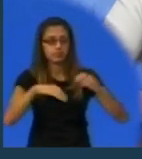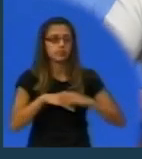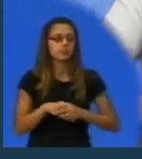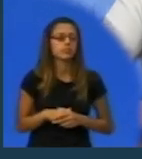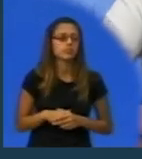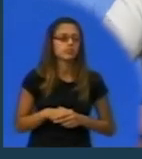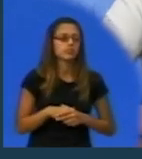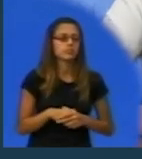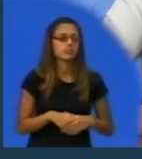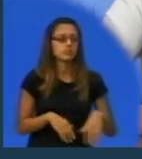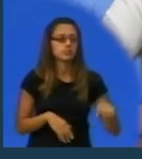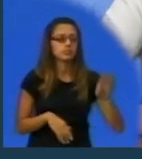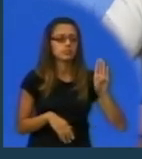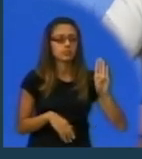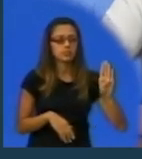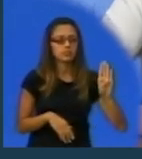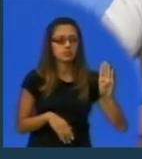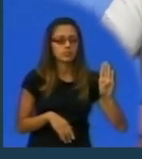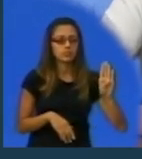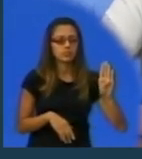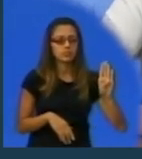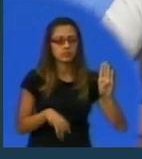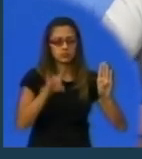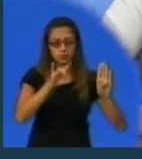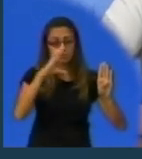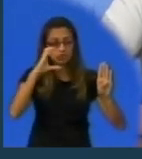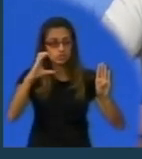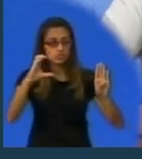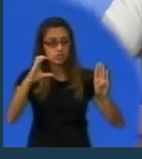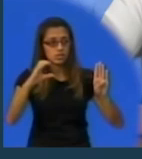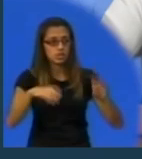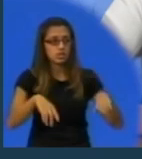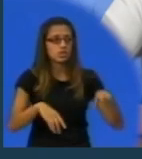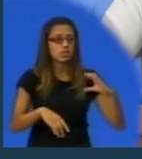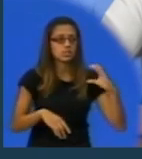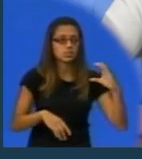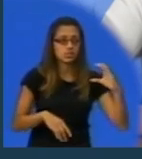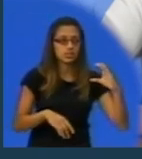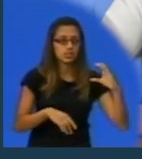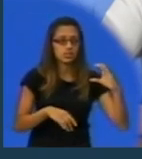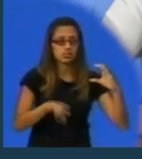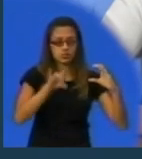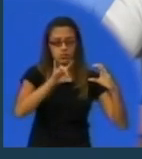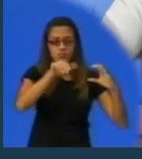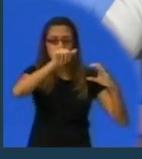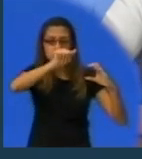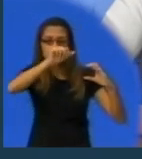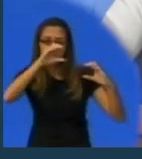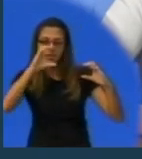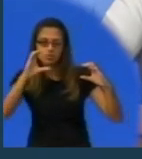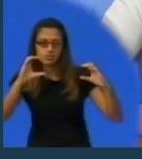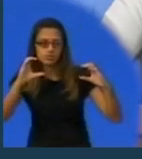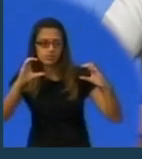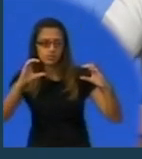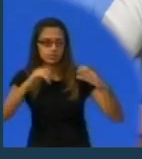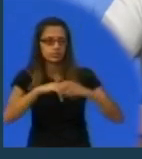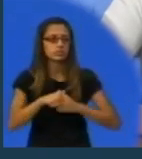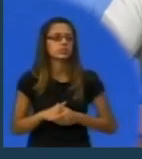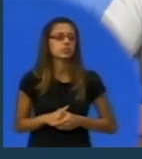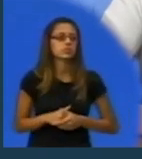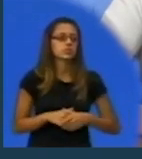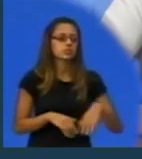em relação às curvas. A B, apenas a C. Alternativa C, apenas a A e a